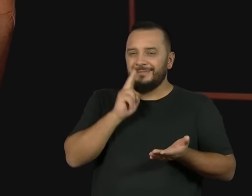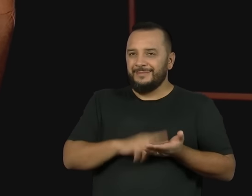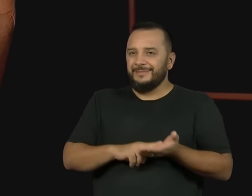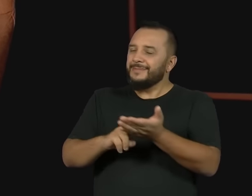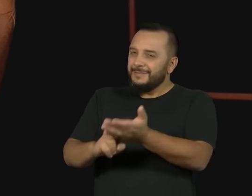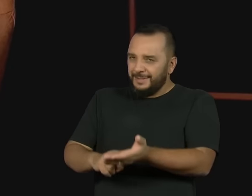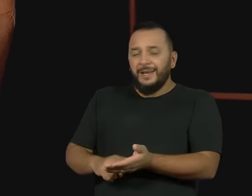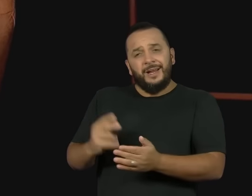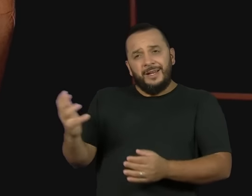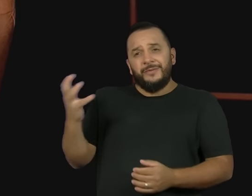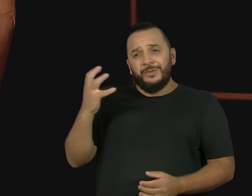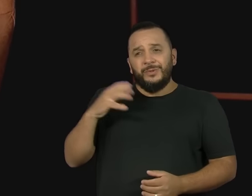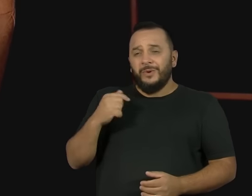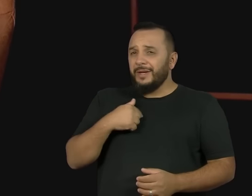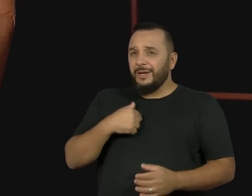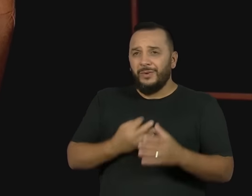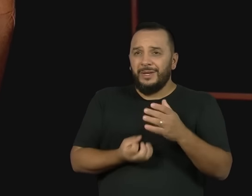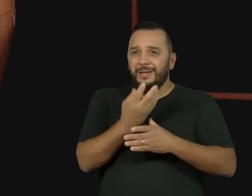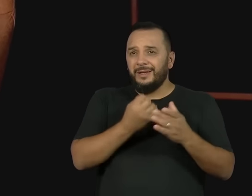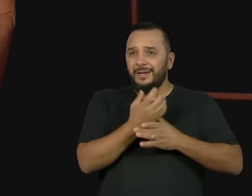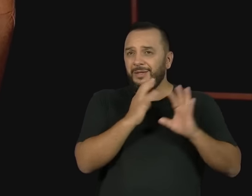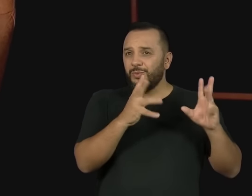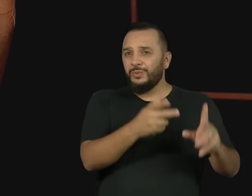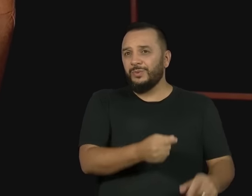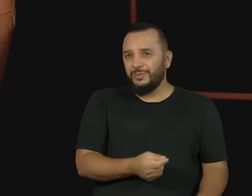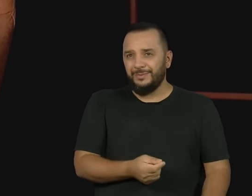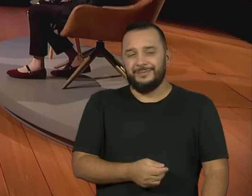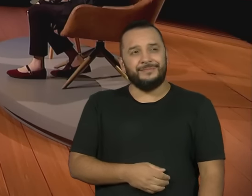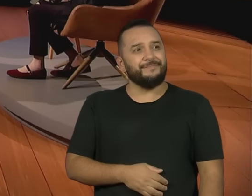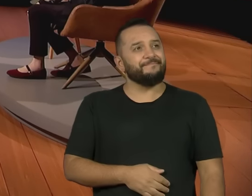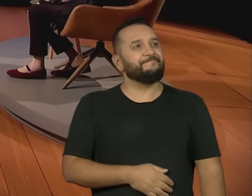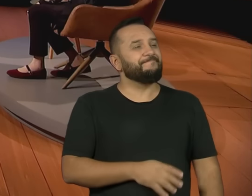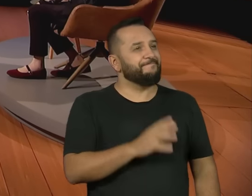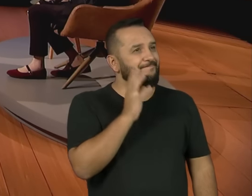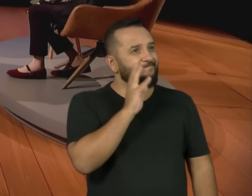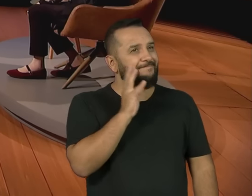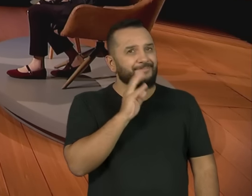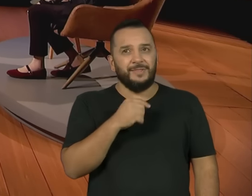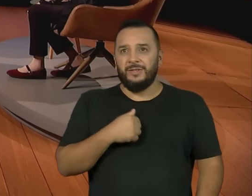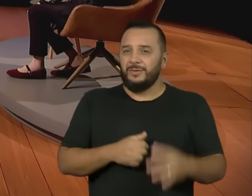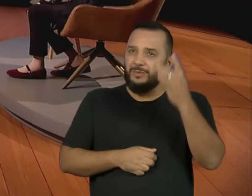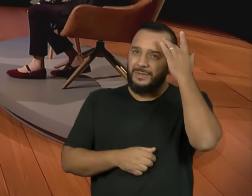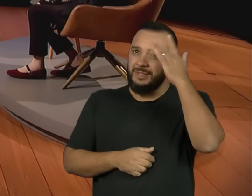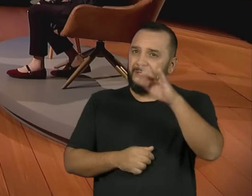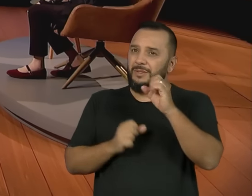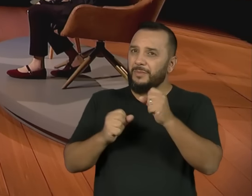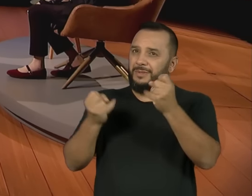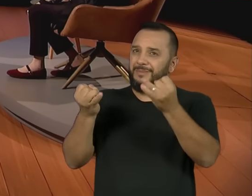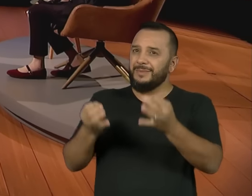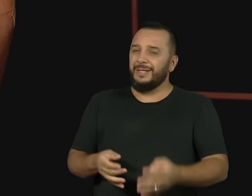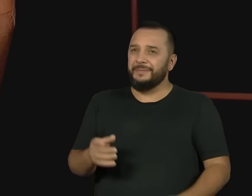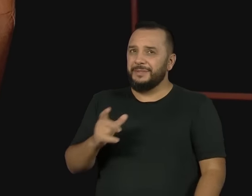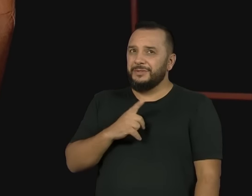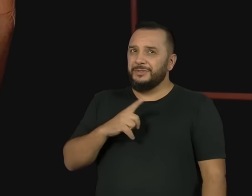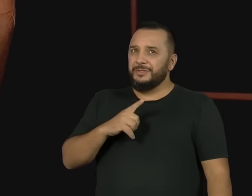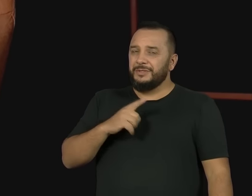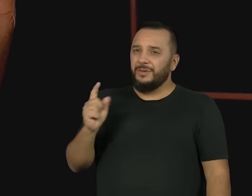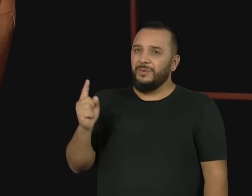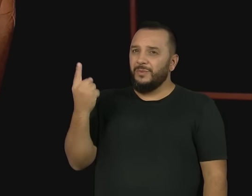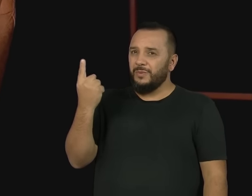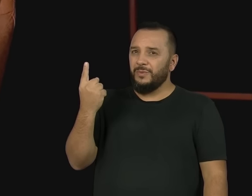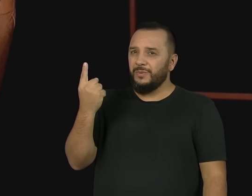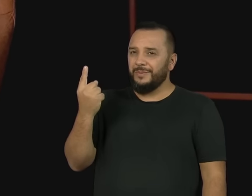resto, entende? Conversar com... Que genial, né? Eu não sei nem se eu posso falar isso, mas tinha uma delas que